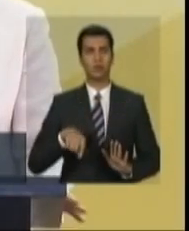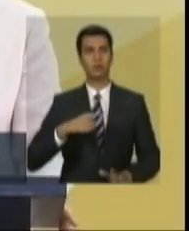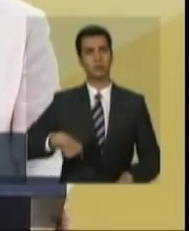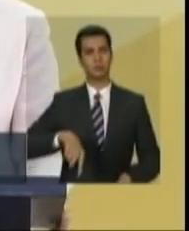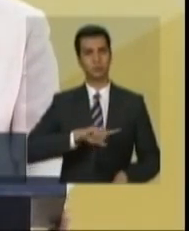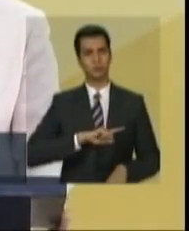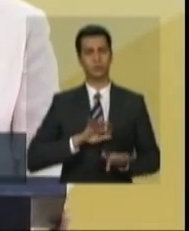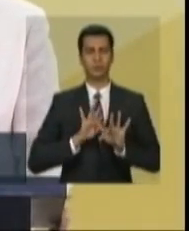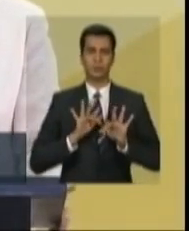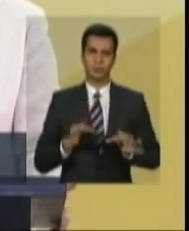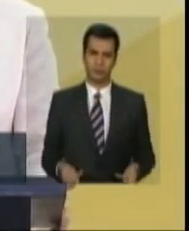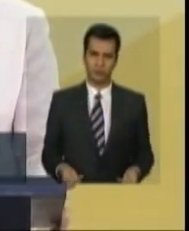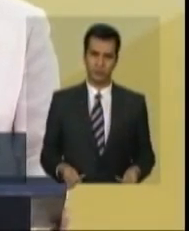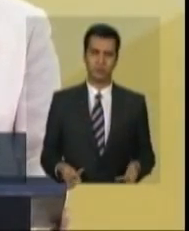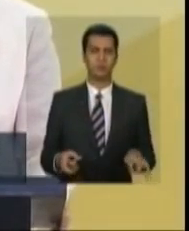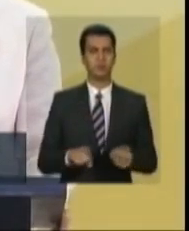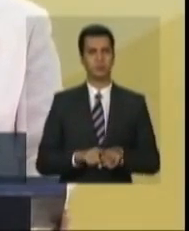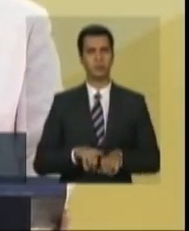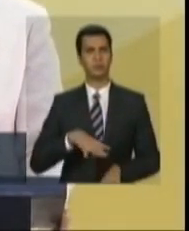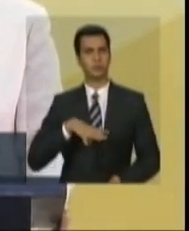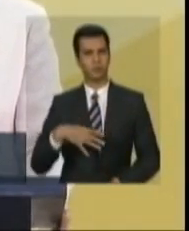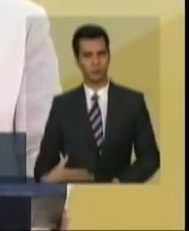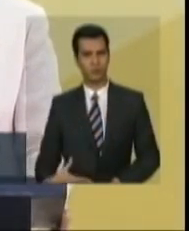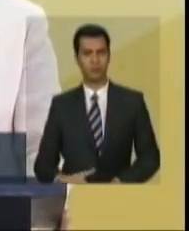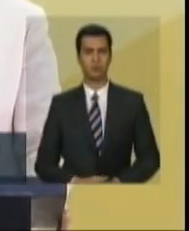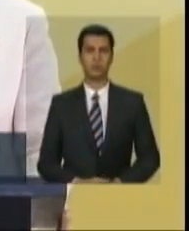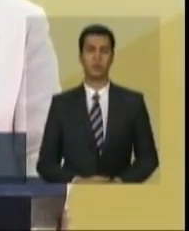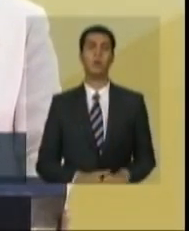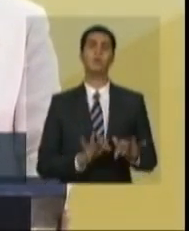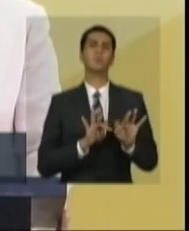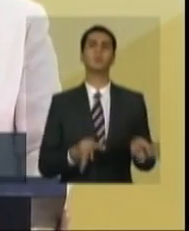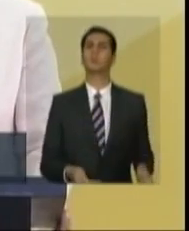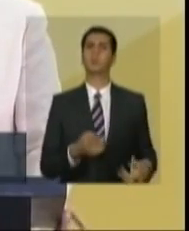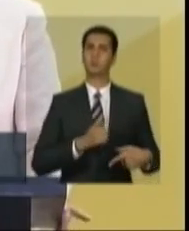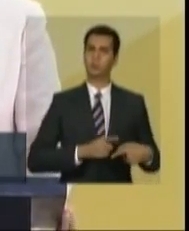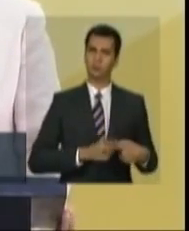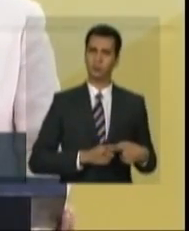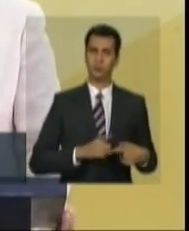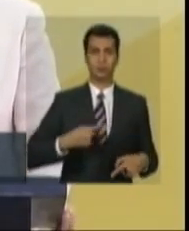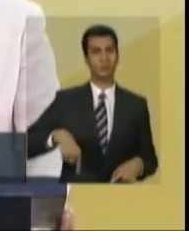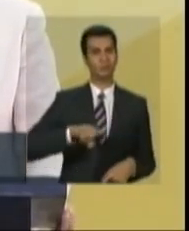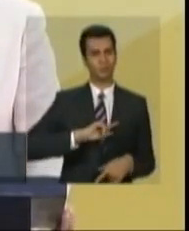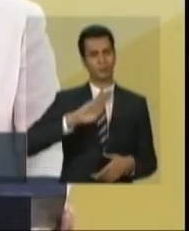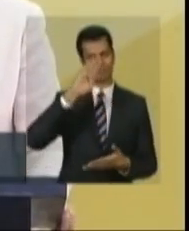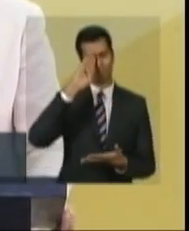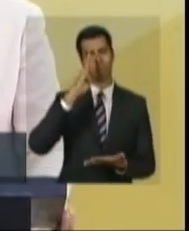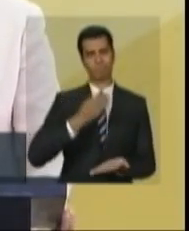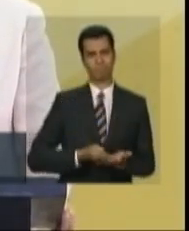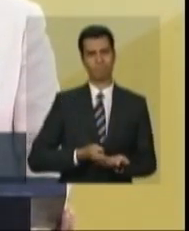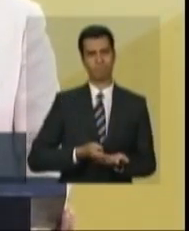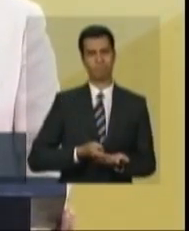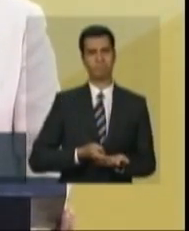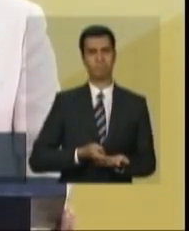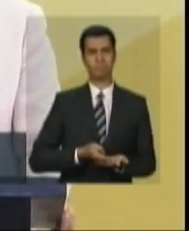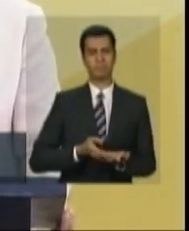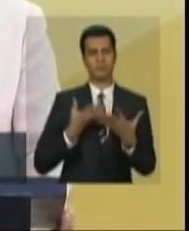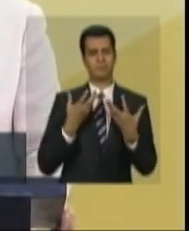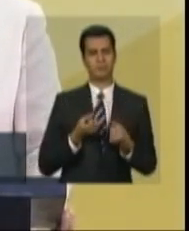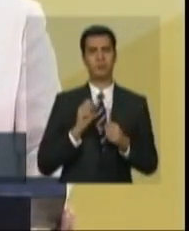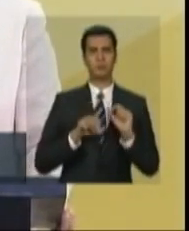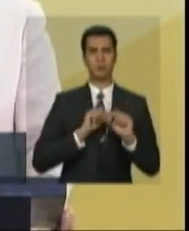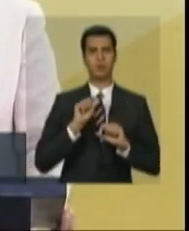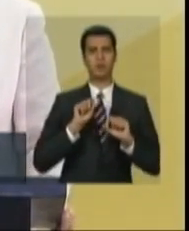e de coragem. Humildade para reconhecer que a situação da saúde pública no